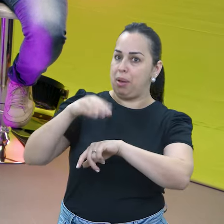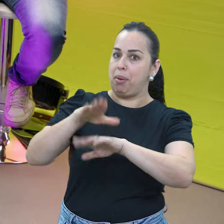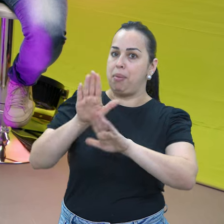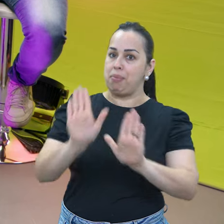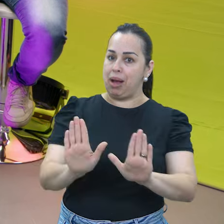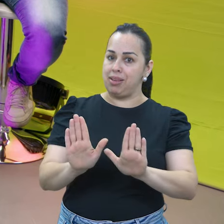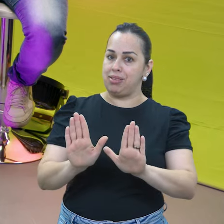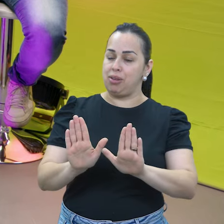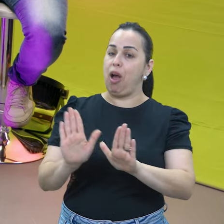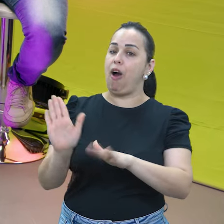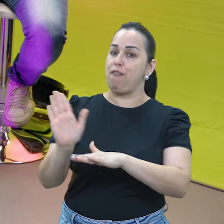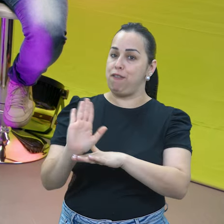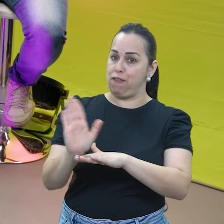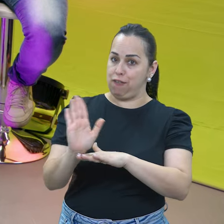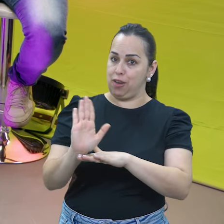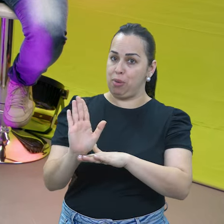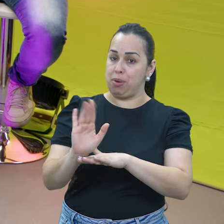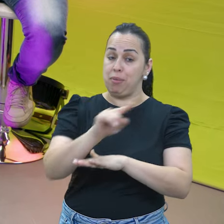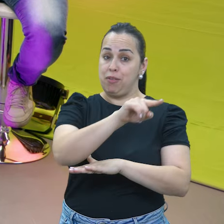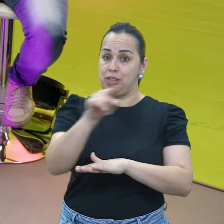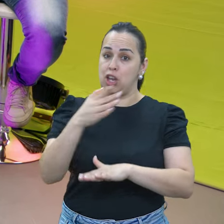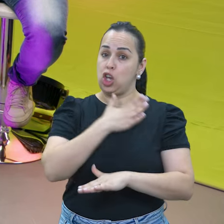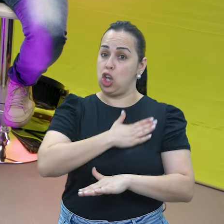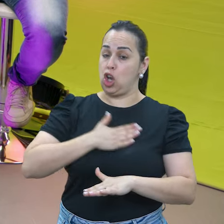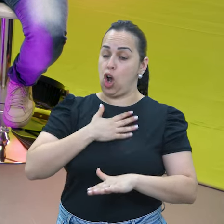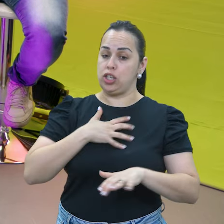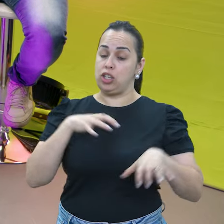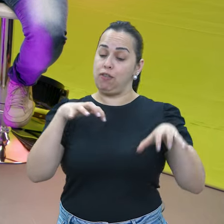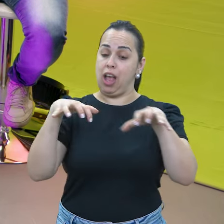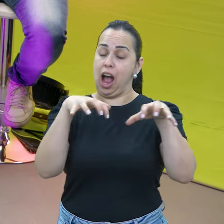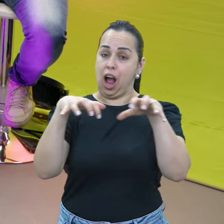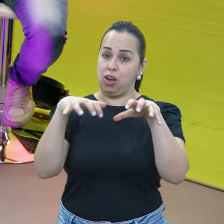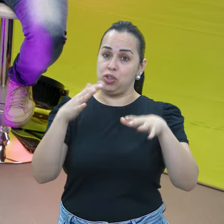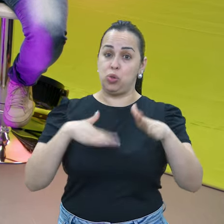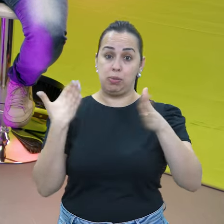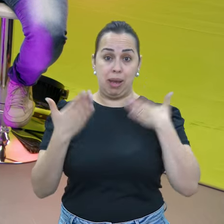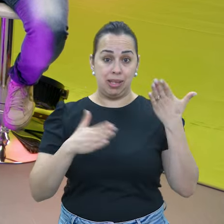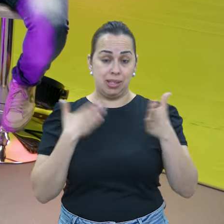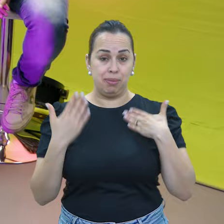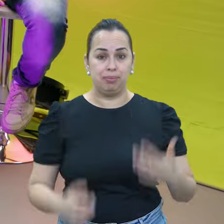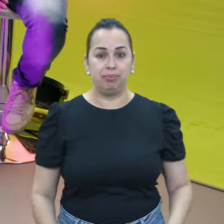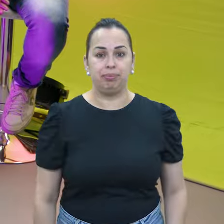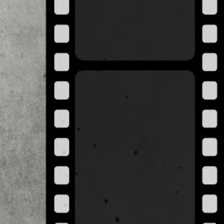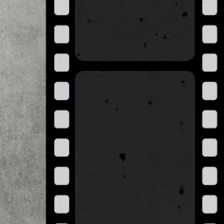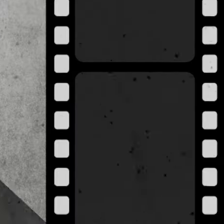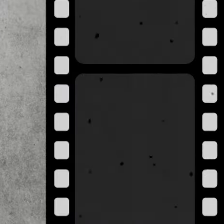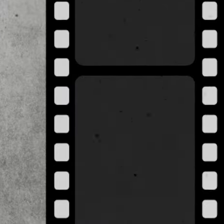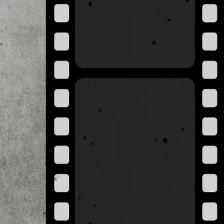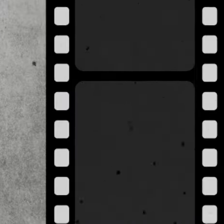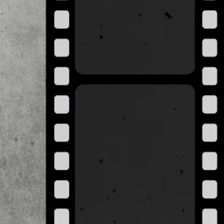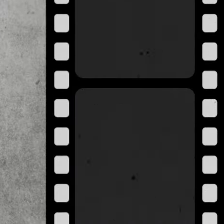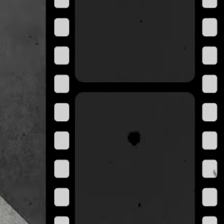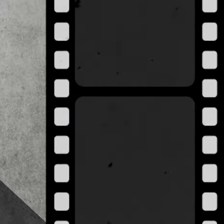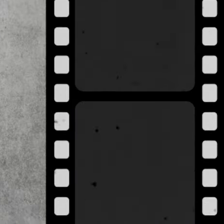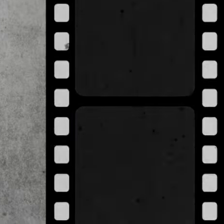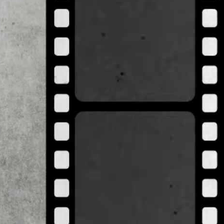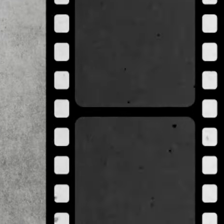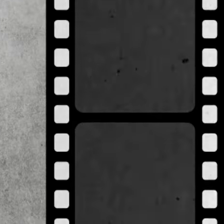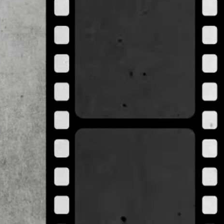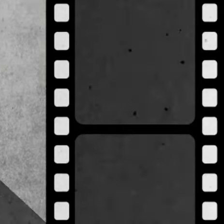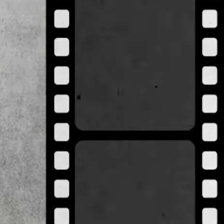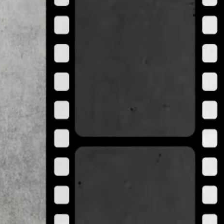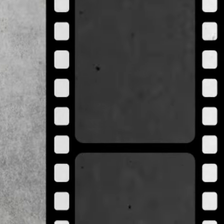e ó, já adianto que a dica da vez é um filme pra quem curte terror, viu? Diz aí, Dani.